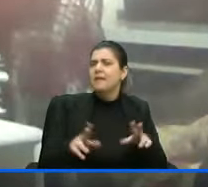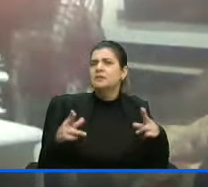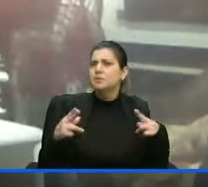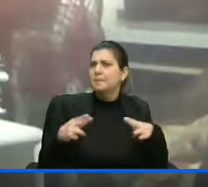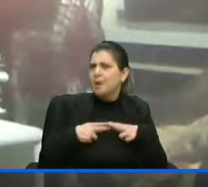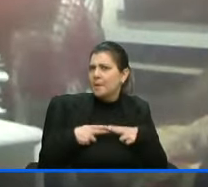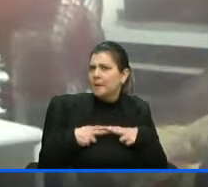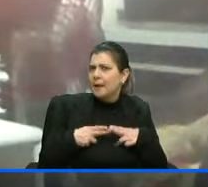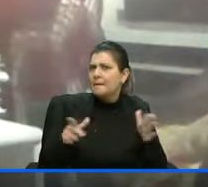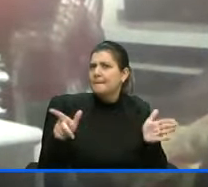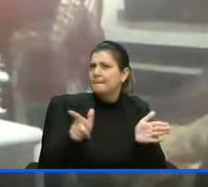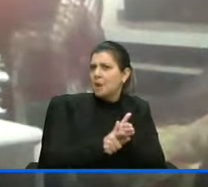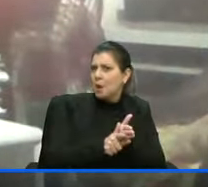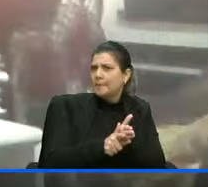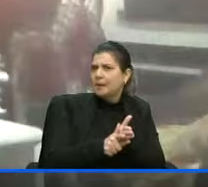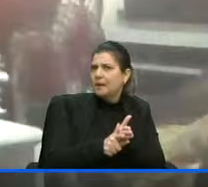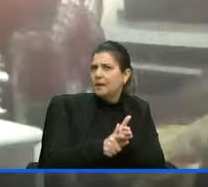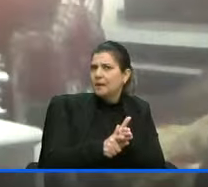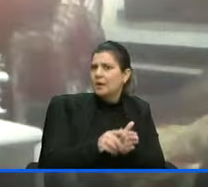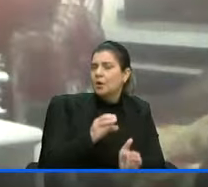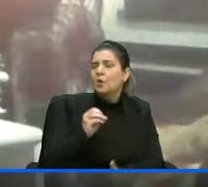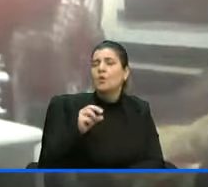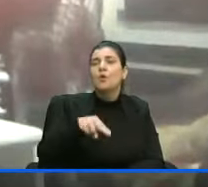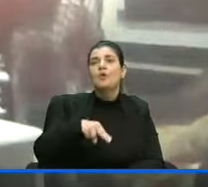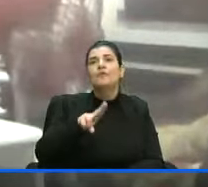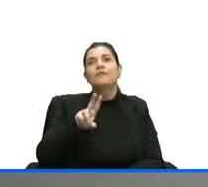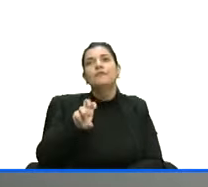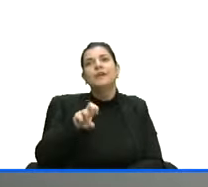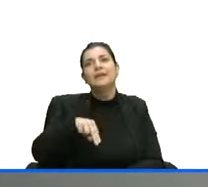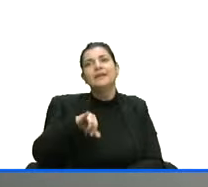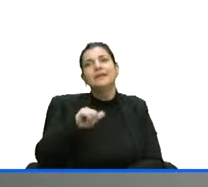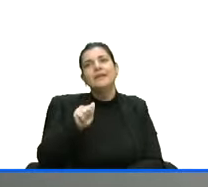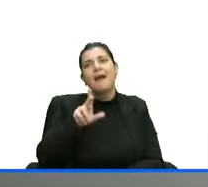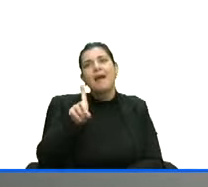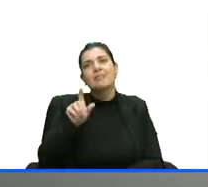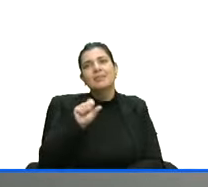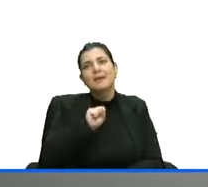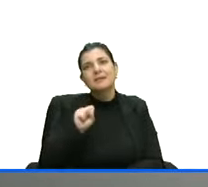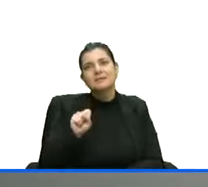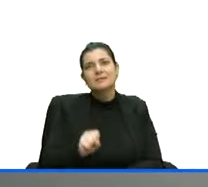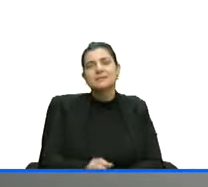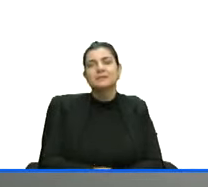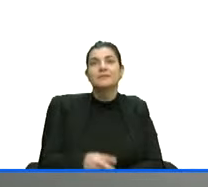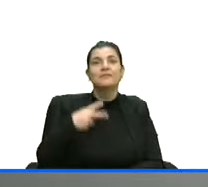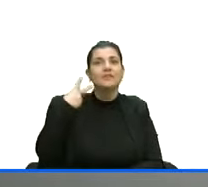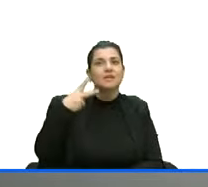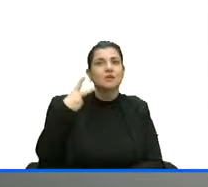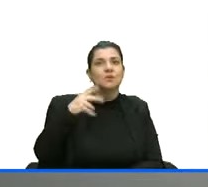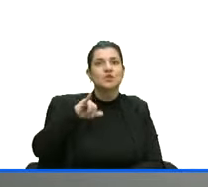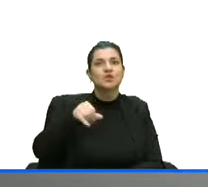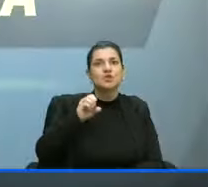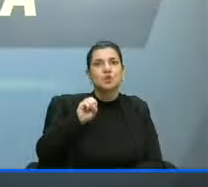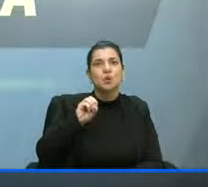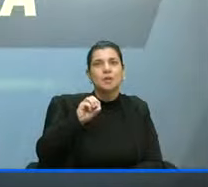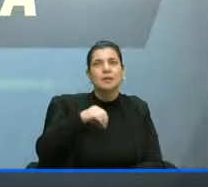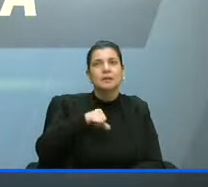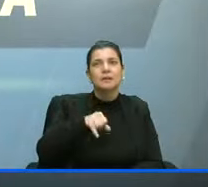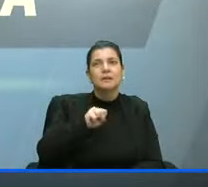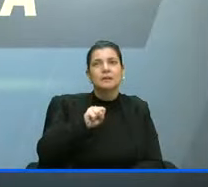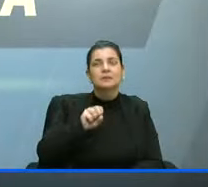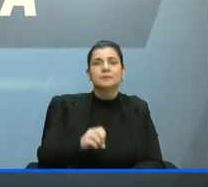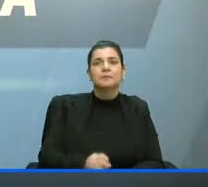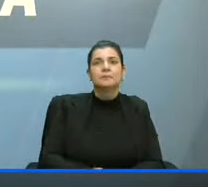conveniadas? Que depois eu deixo... escrever também. Ah, olá, vereador Jonas, bem-vindo.